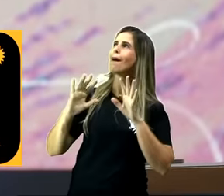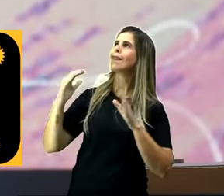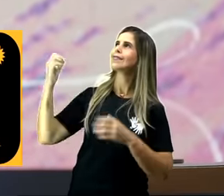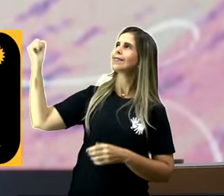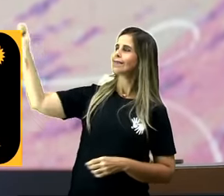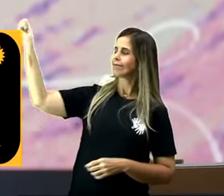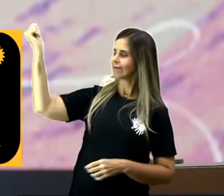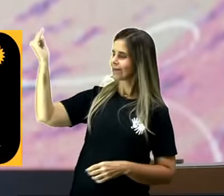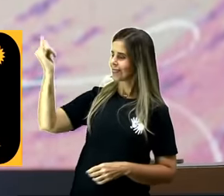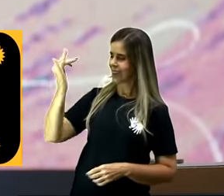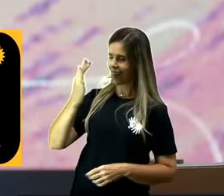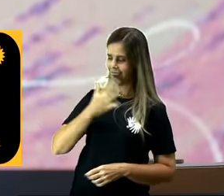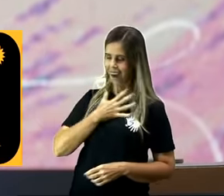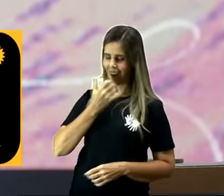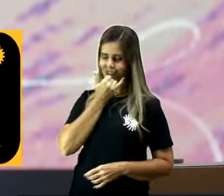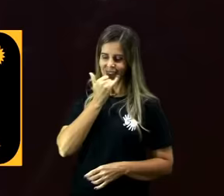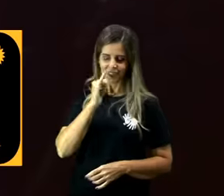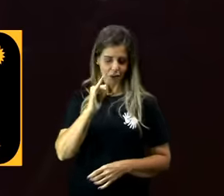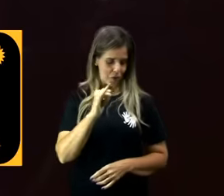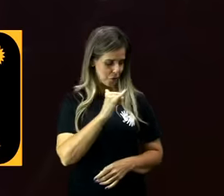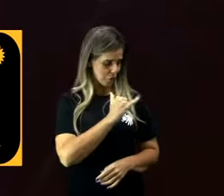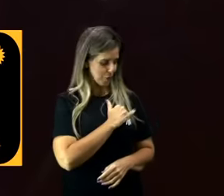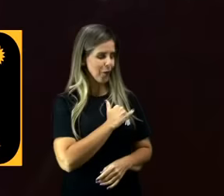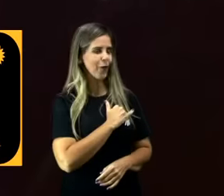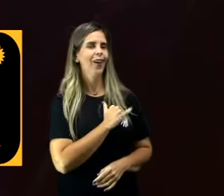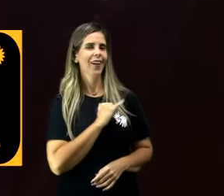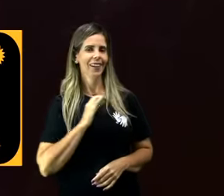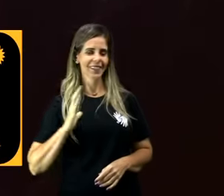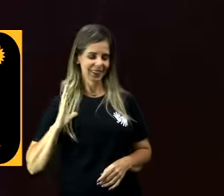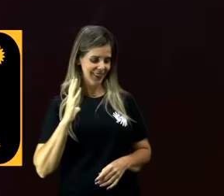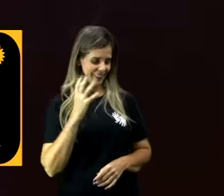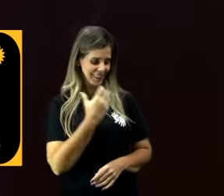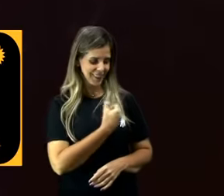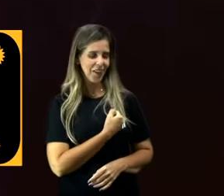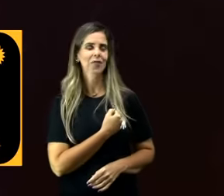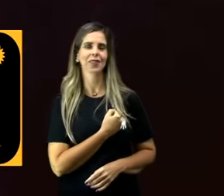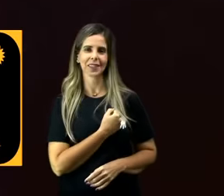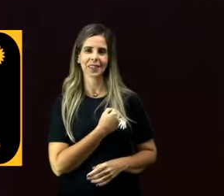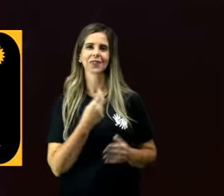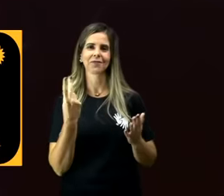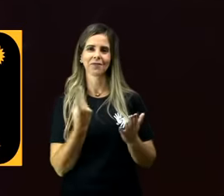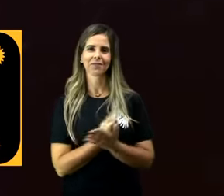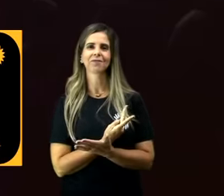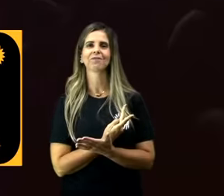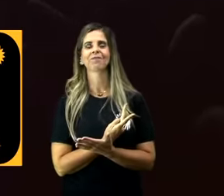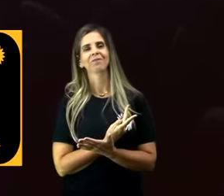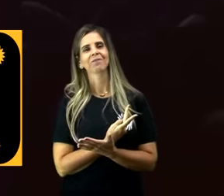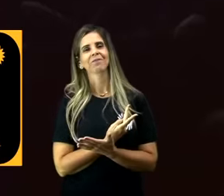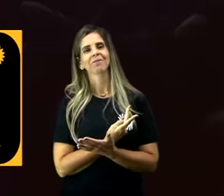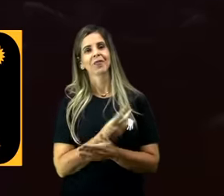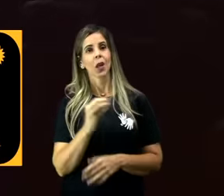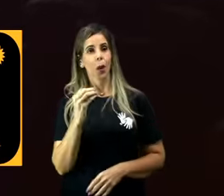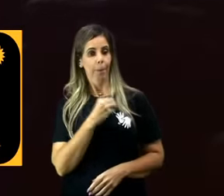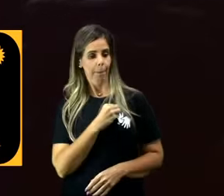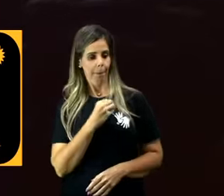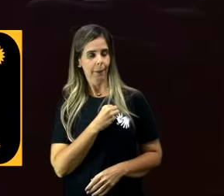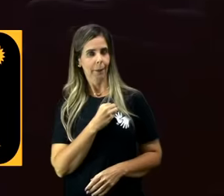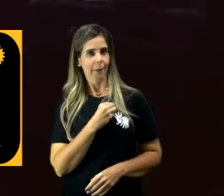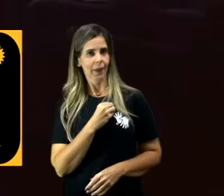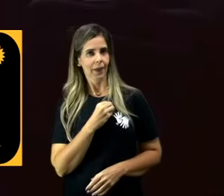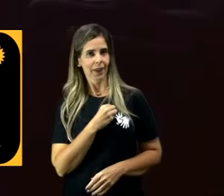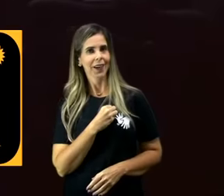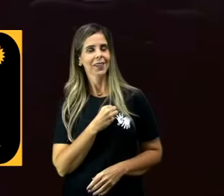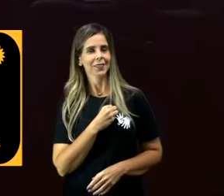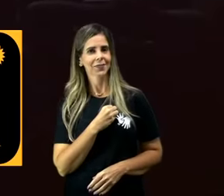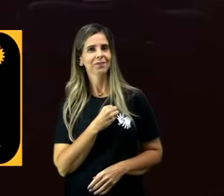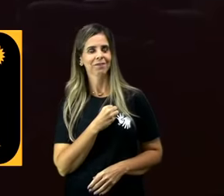transbordou a graça de Deus, a fim de que, assim como o pecado reinou na morte, também